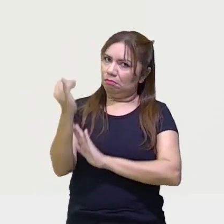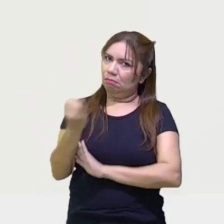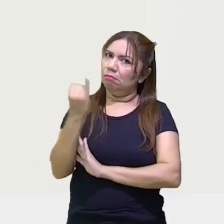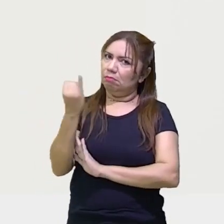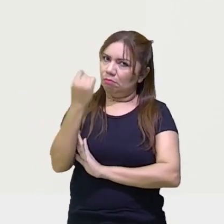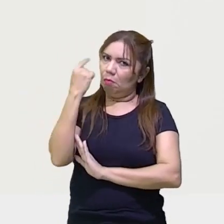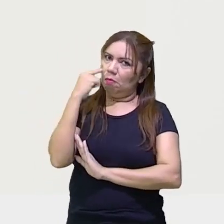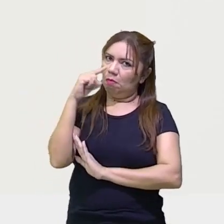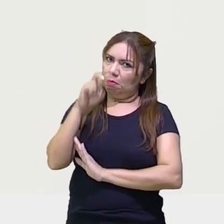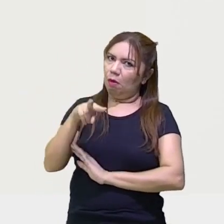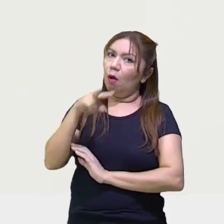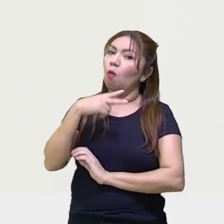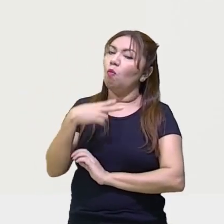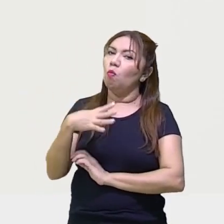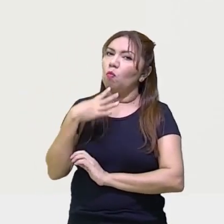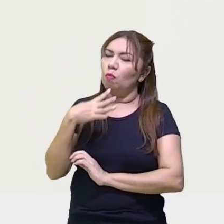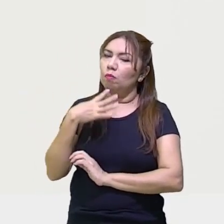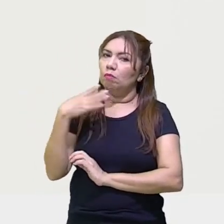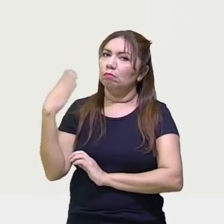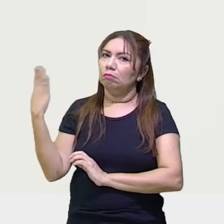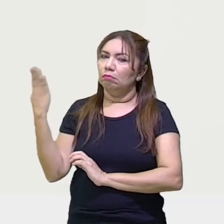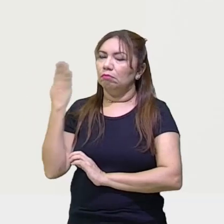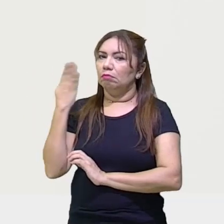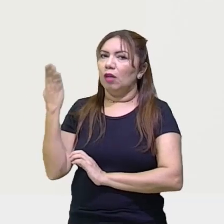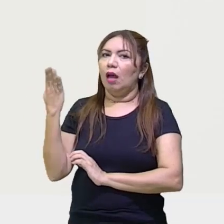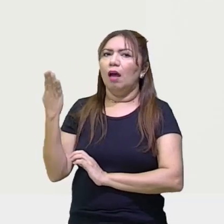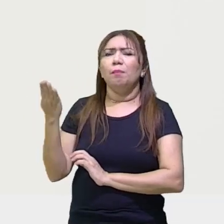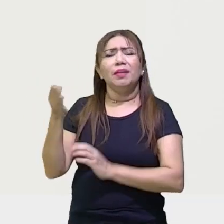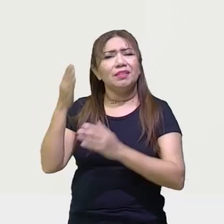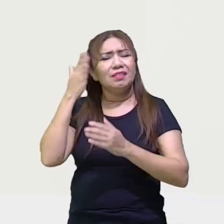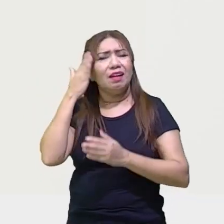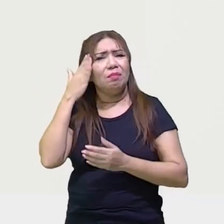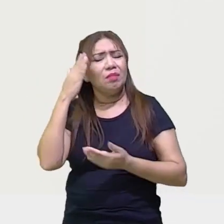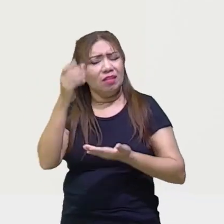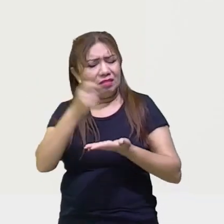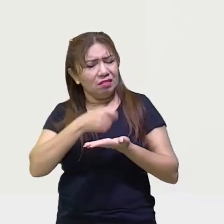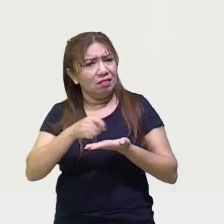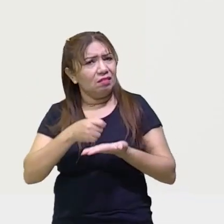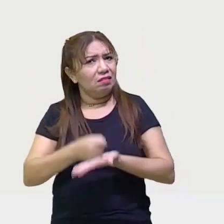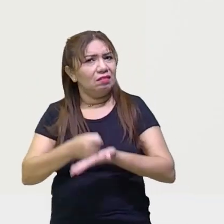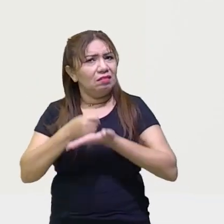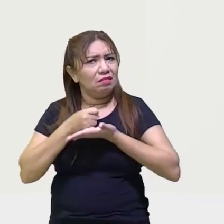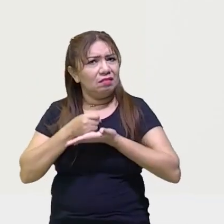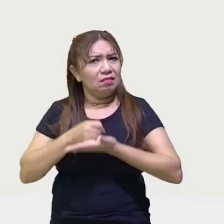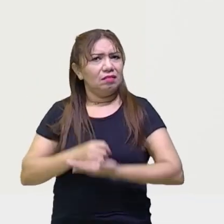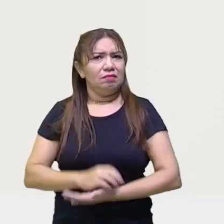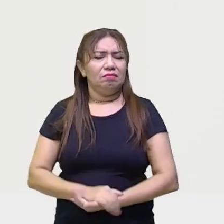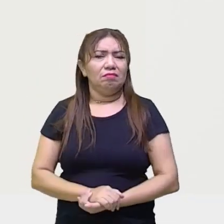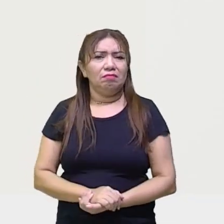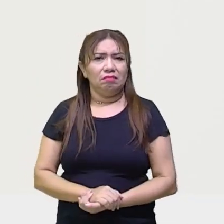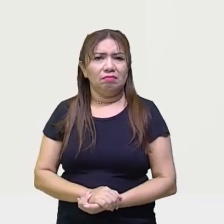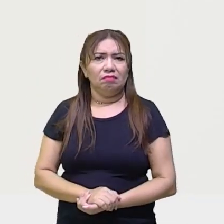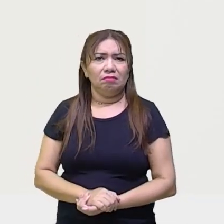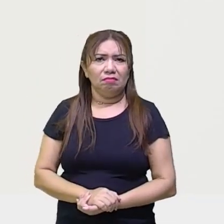regras que a gente viu agora, elas são justamente para nos ajudar na hora da escrita.